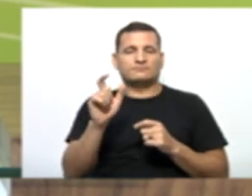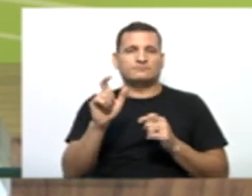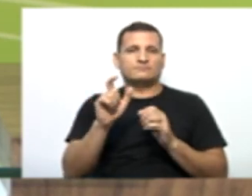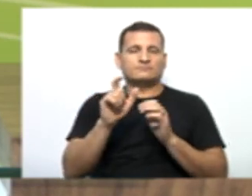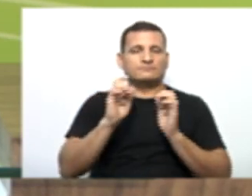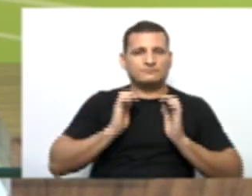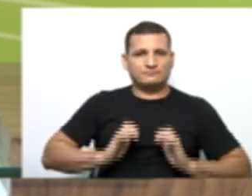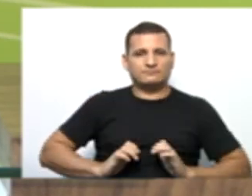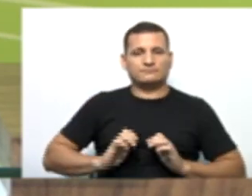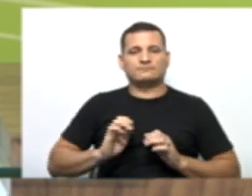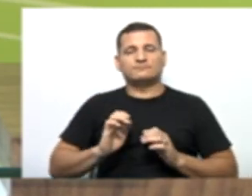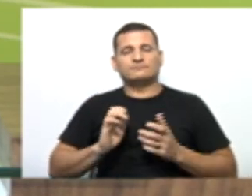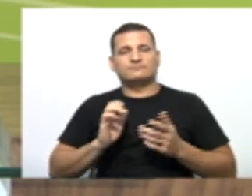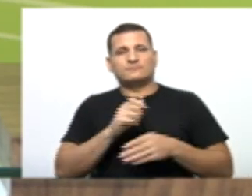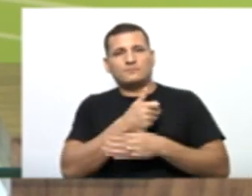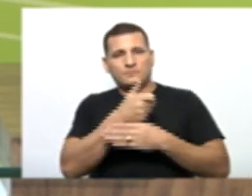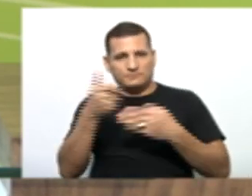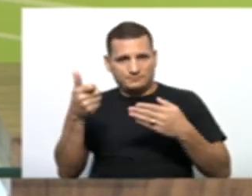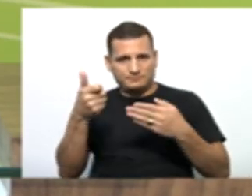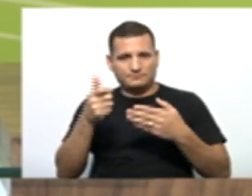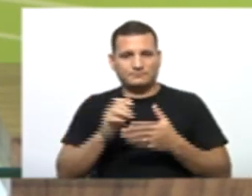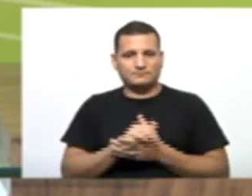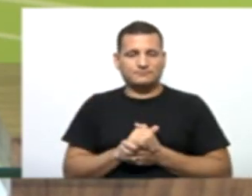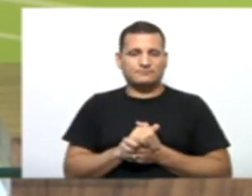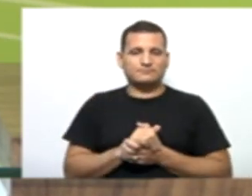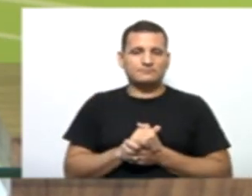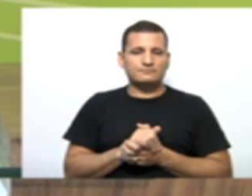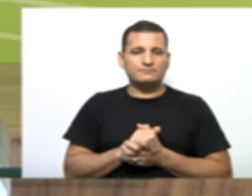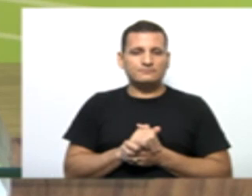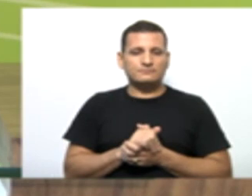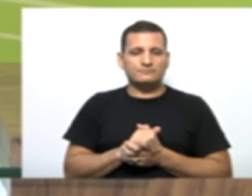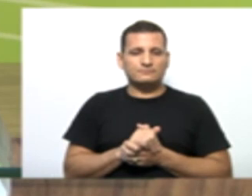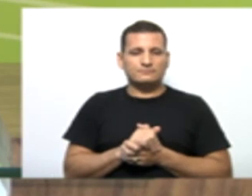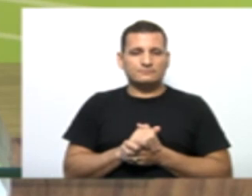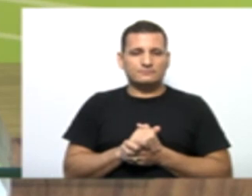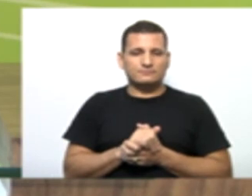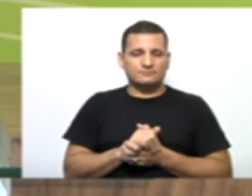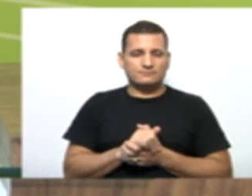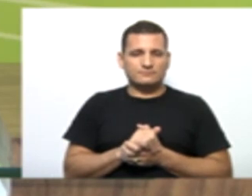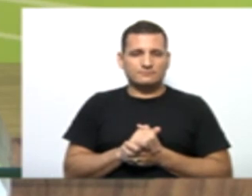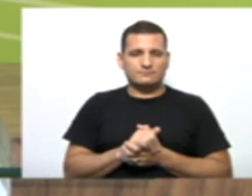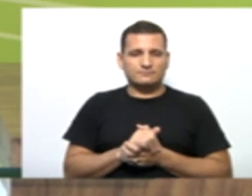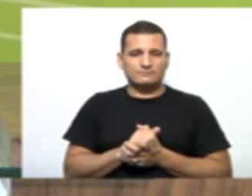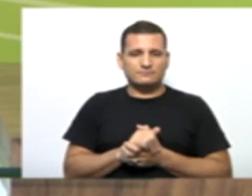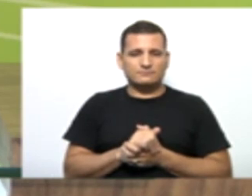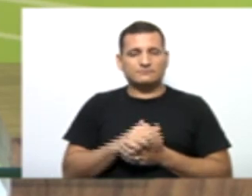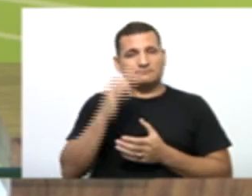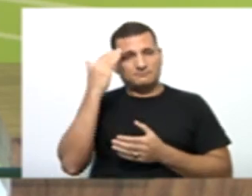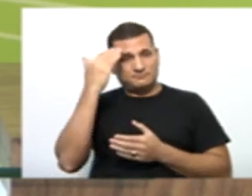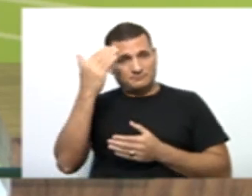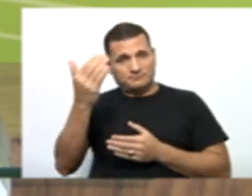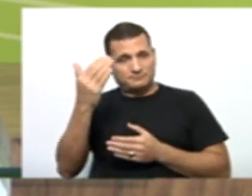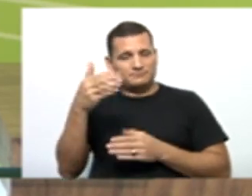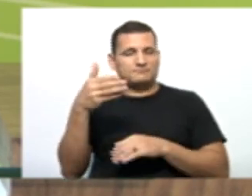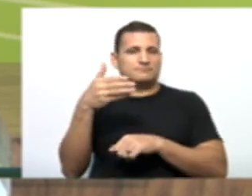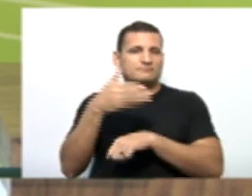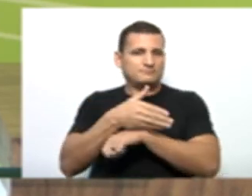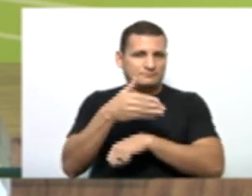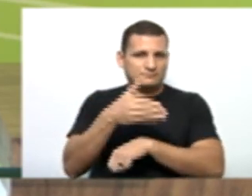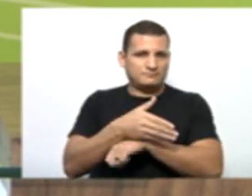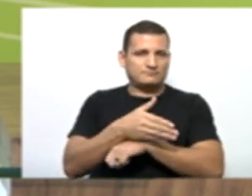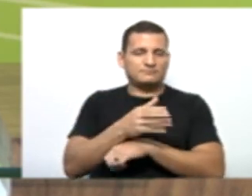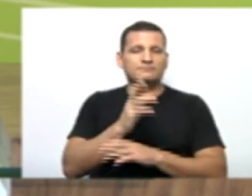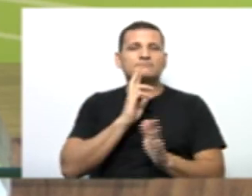e à moral. E agradeço a participação, muitos alunos arrasaram, foram muito bem